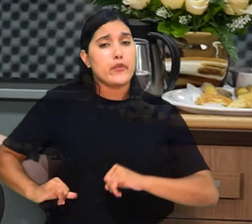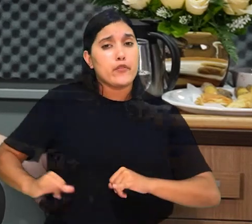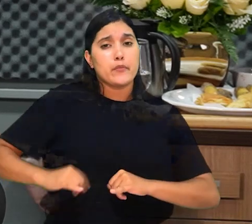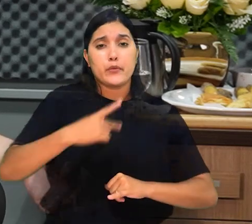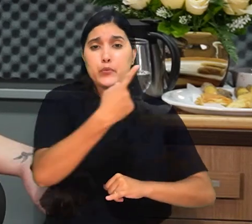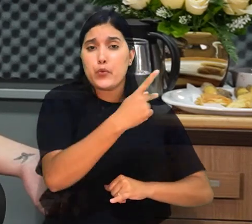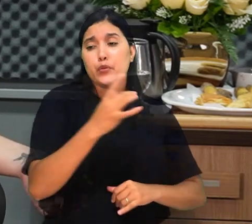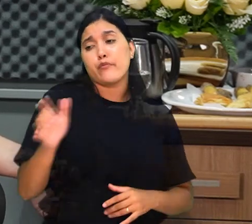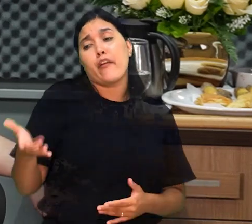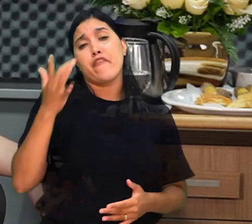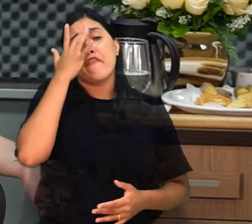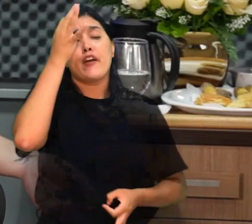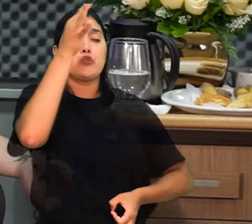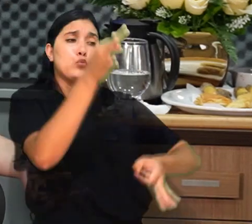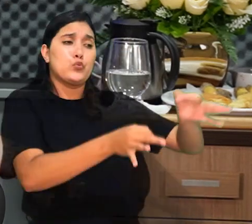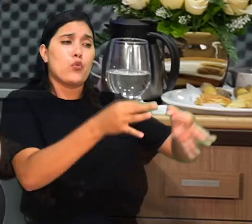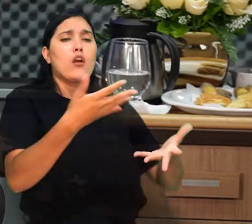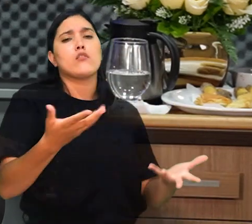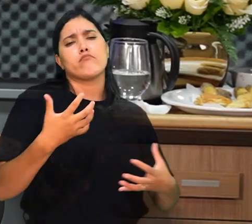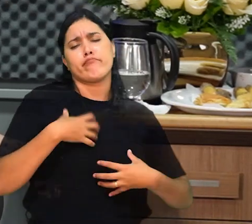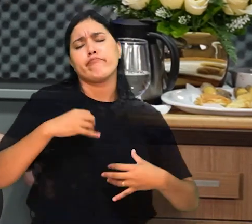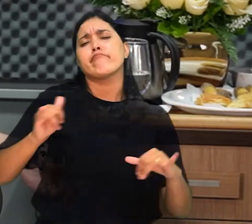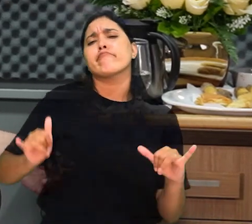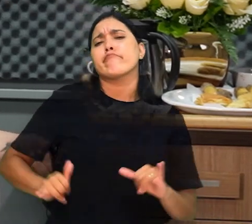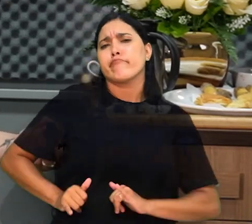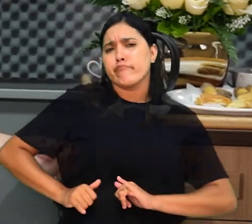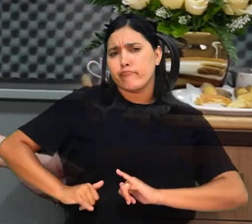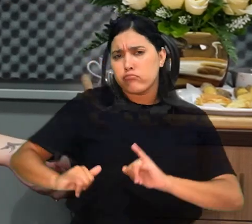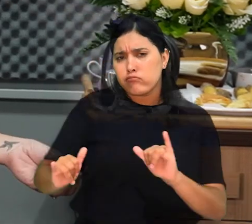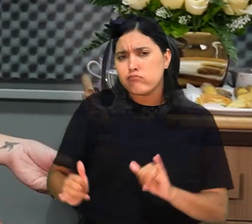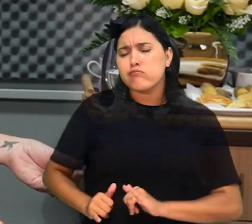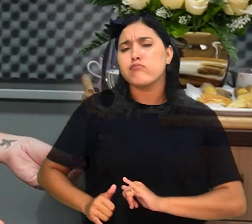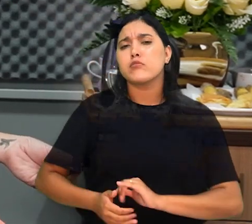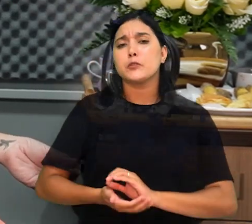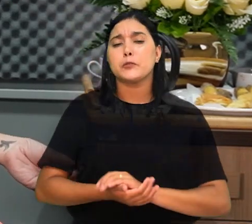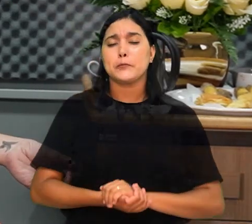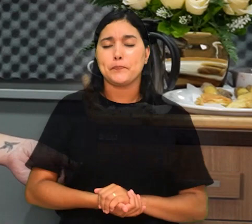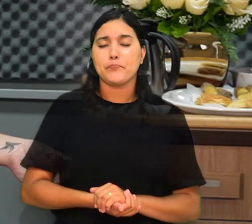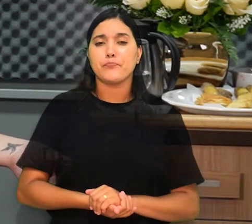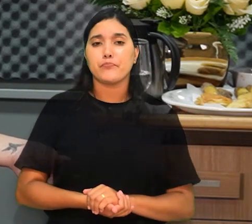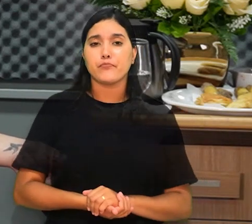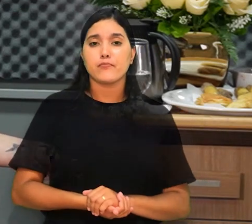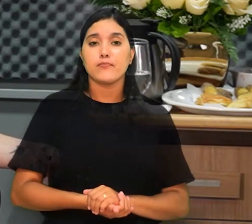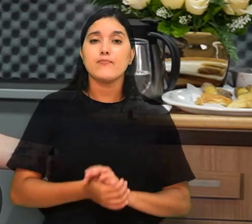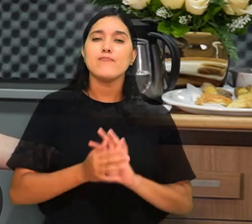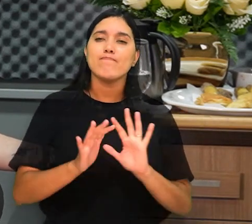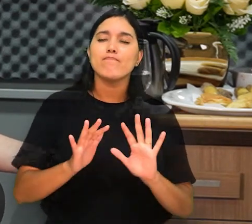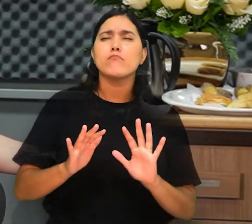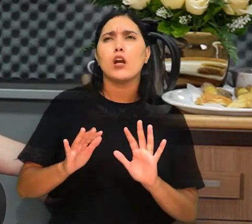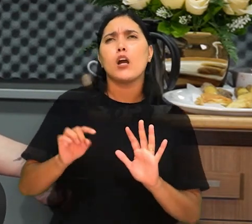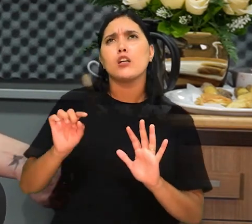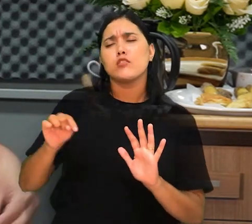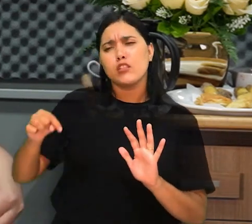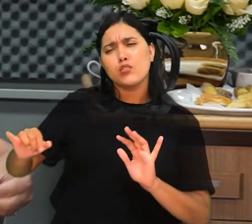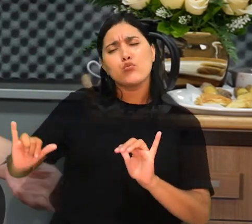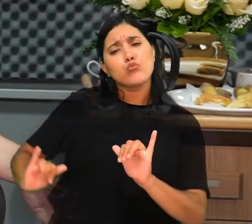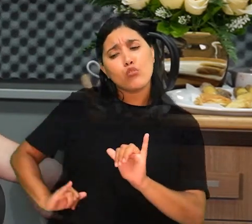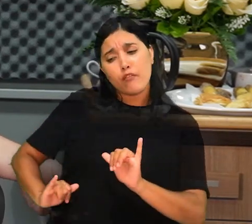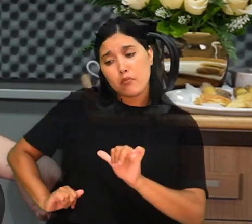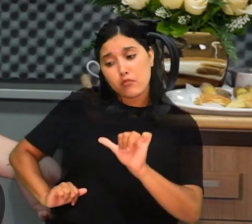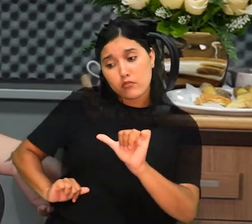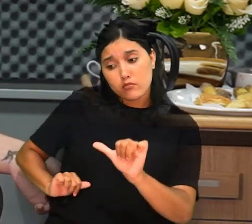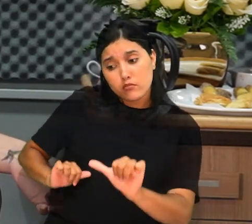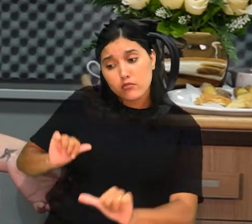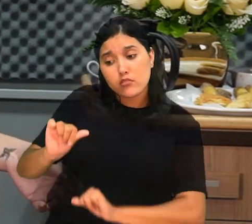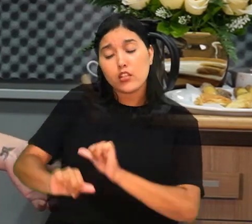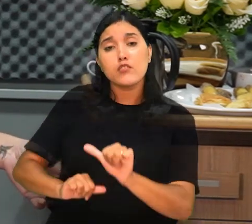é um julgamento assim, que a pessoa não tem experiência, não sabe da dor do outro, é muito mais fácil. Então, eu sofri muito